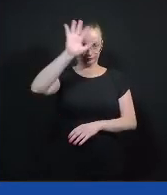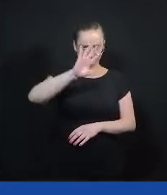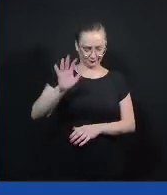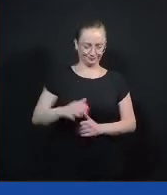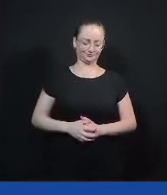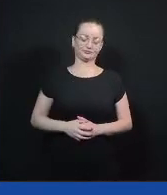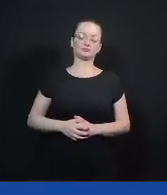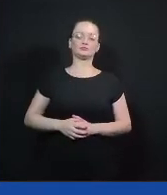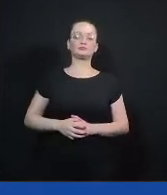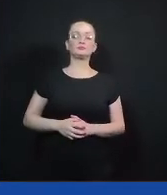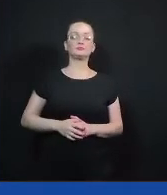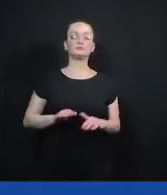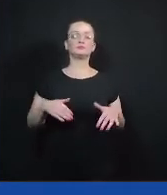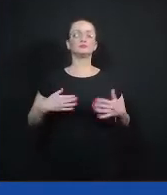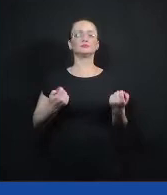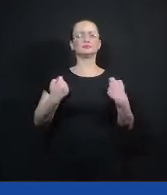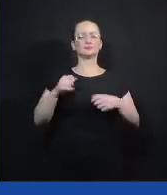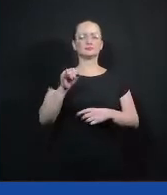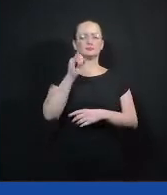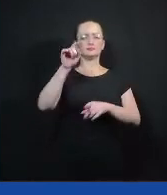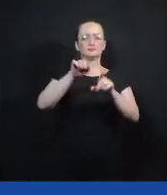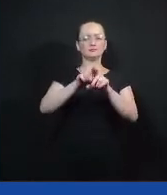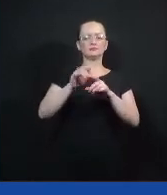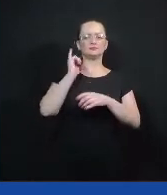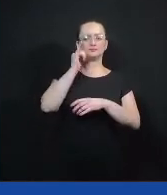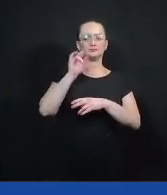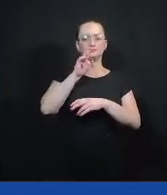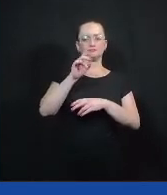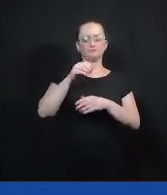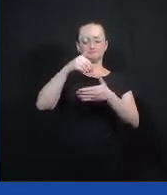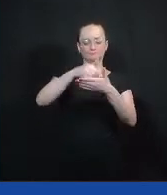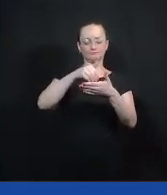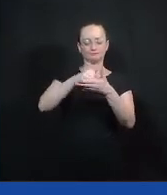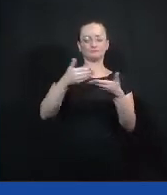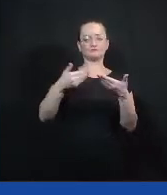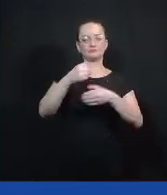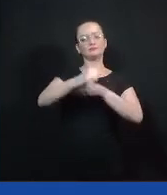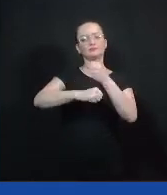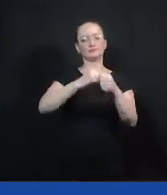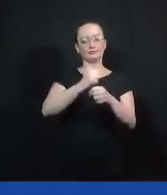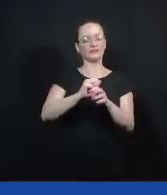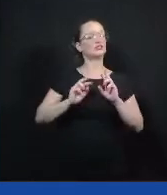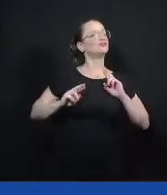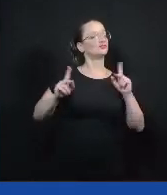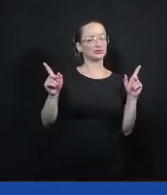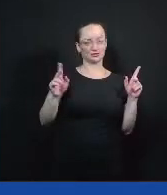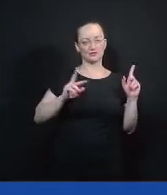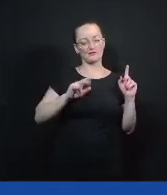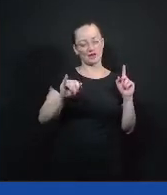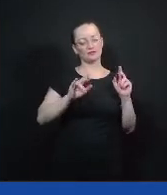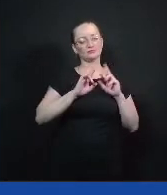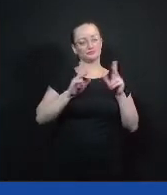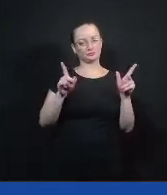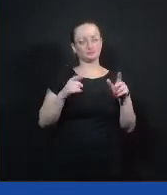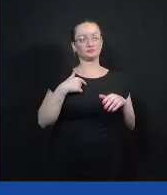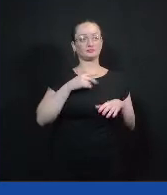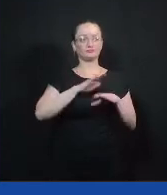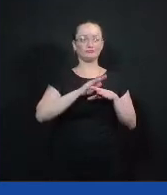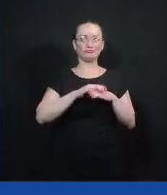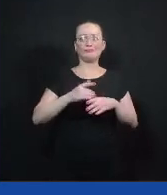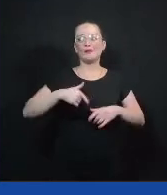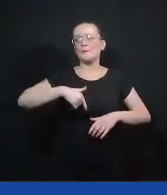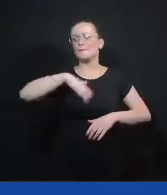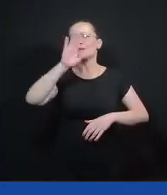um pouco sobre as candidaturas para as eleições desse ano, que vão ser eleições muito atípicas, né? Que vão acontecer em meio à maior